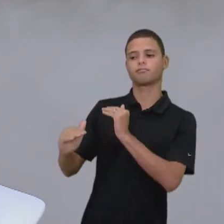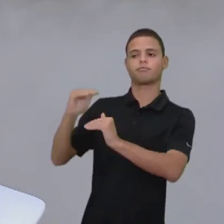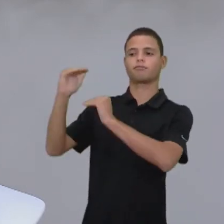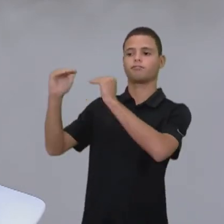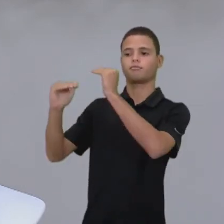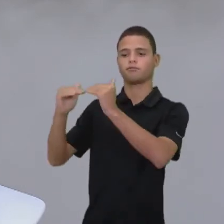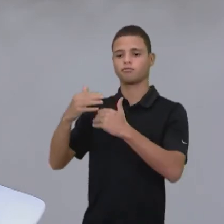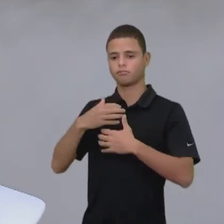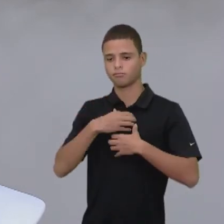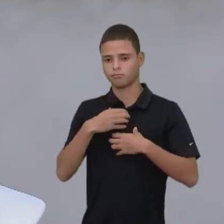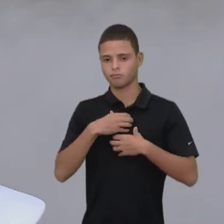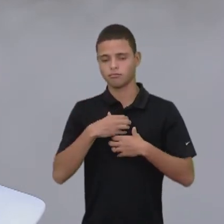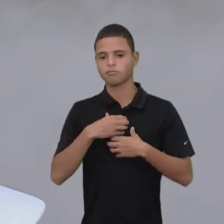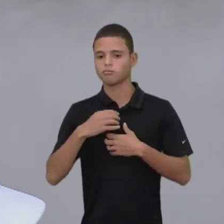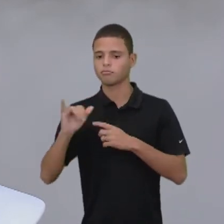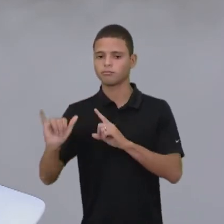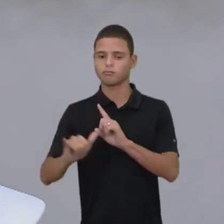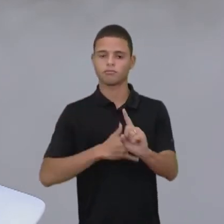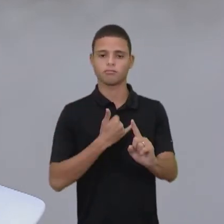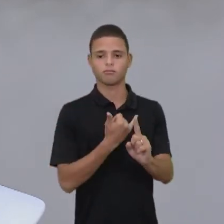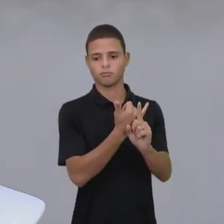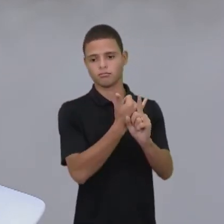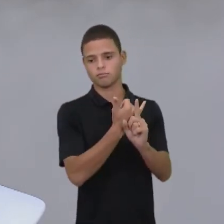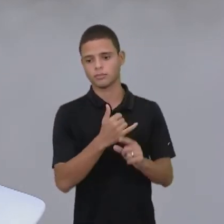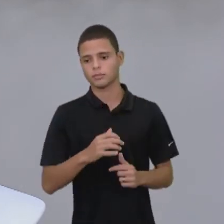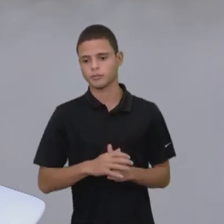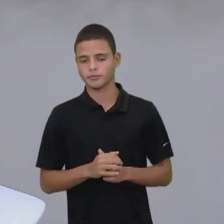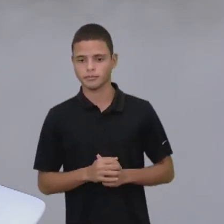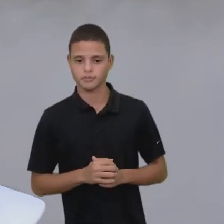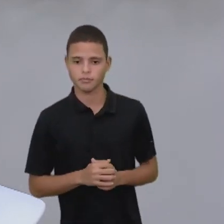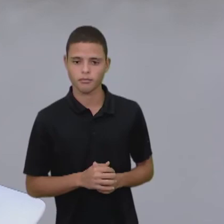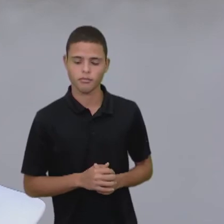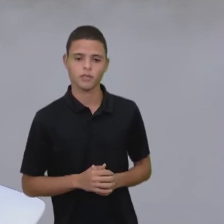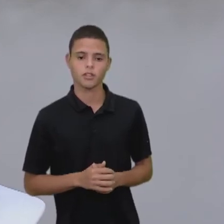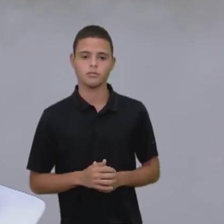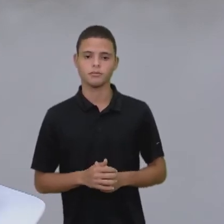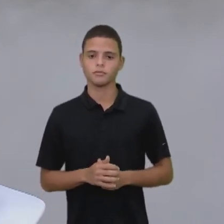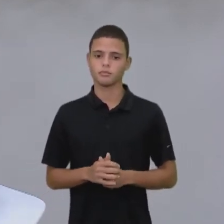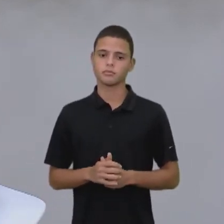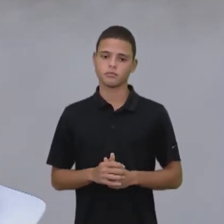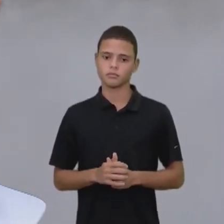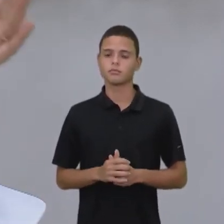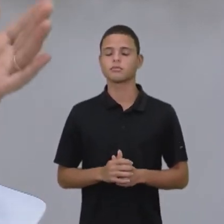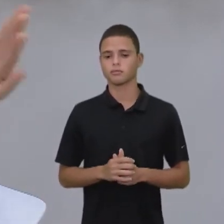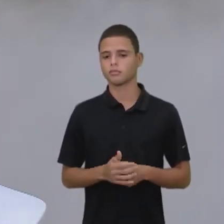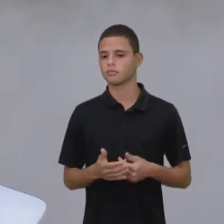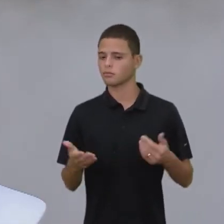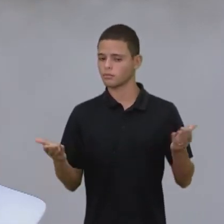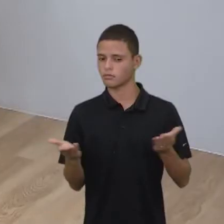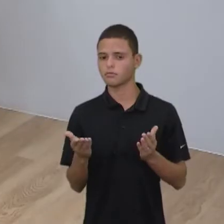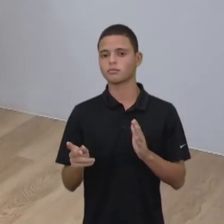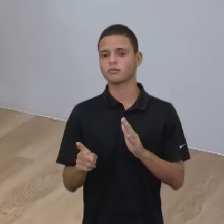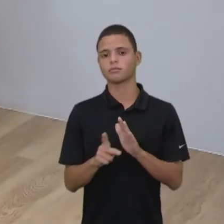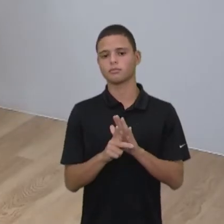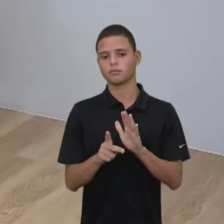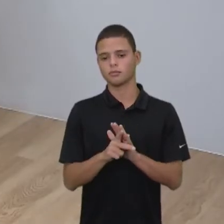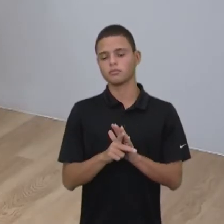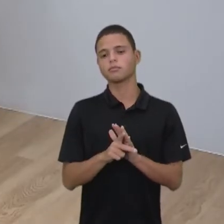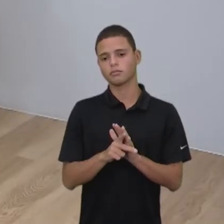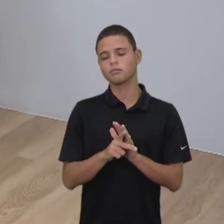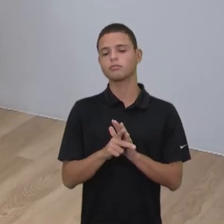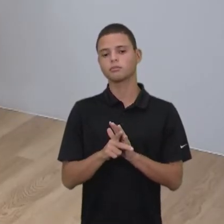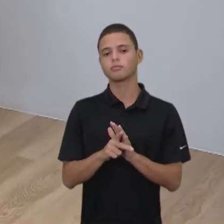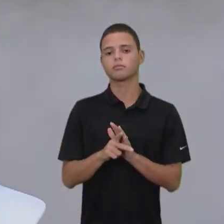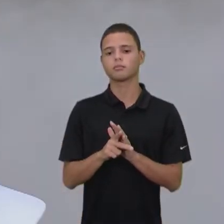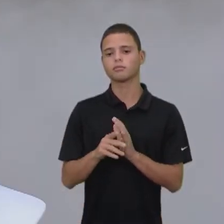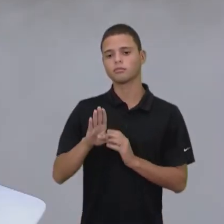comportamento bulímico nesse caso. E aí, né? Vou puxar um pouquinho para a faceta da biologia.